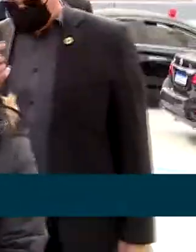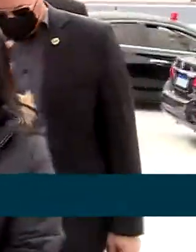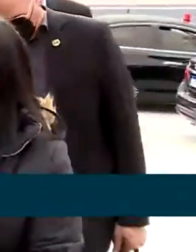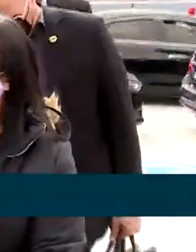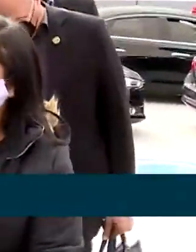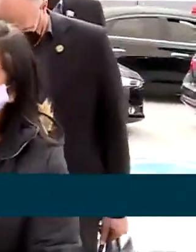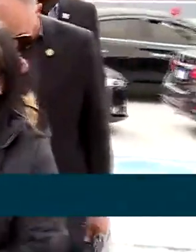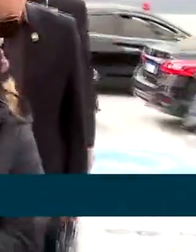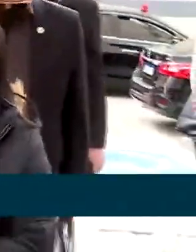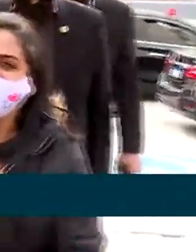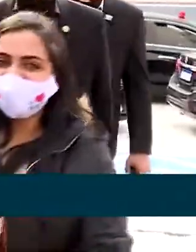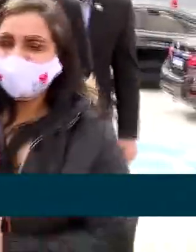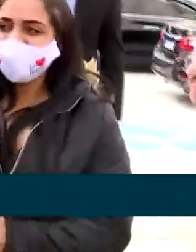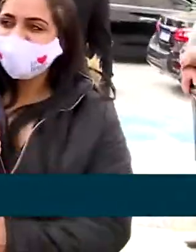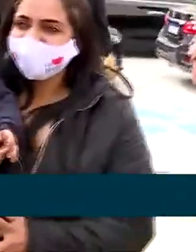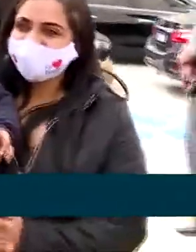Julho.